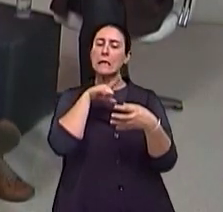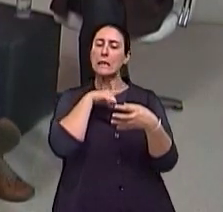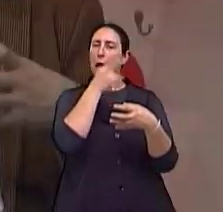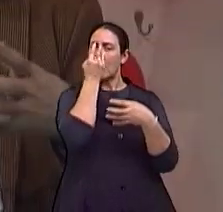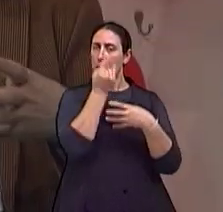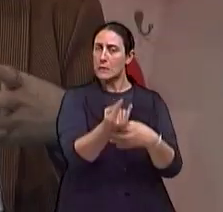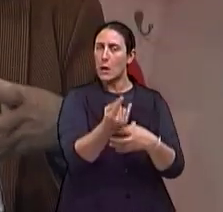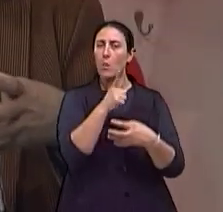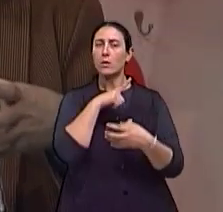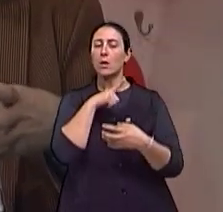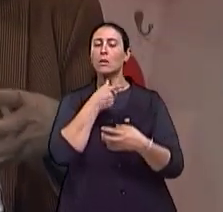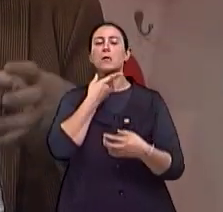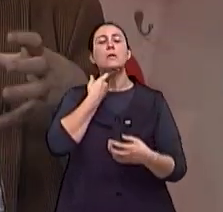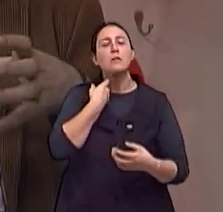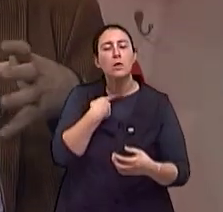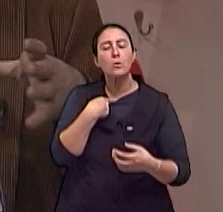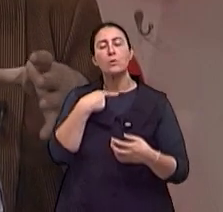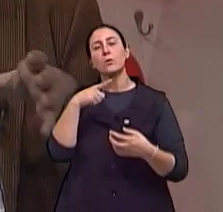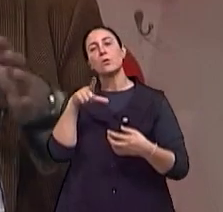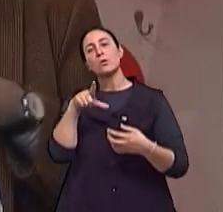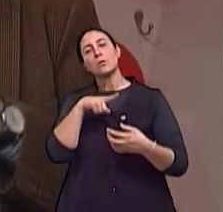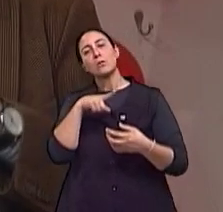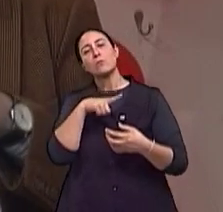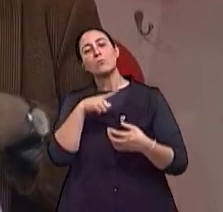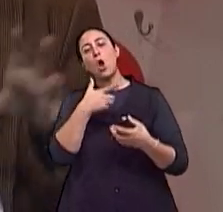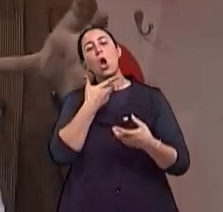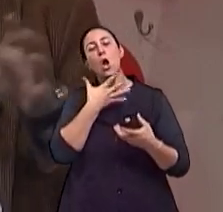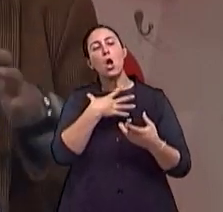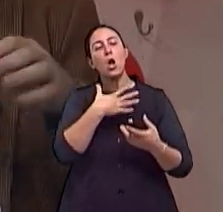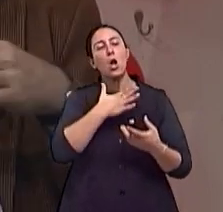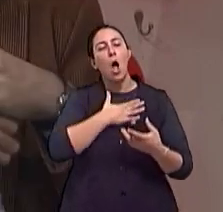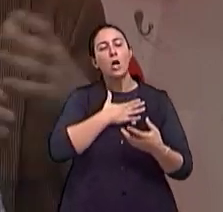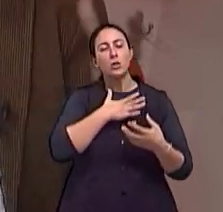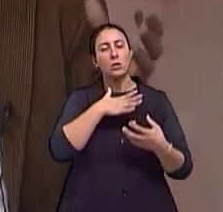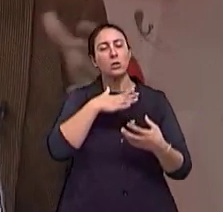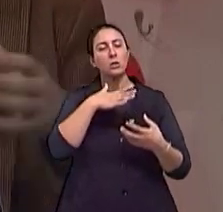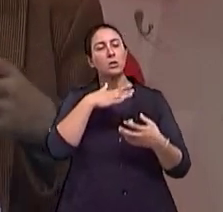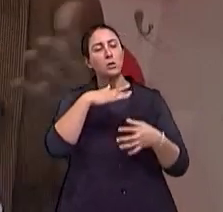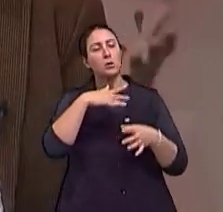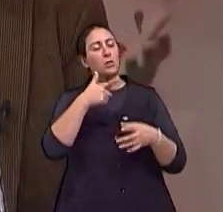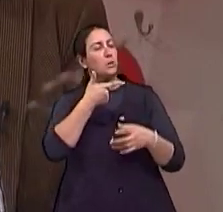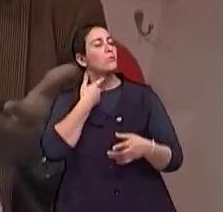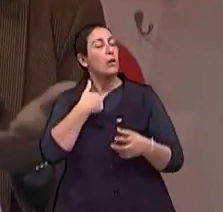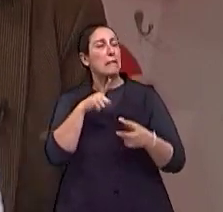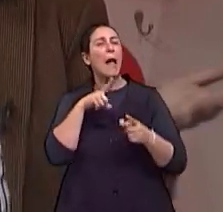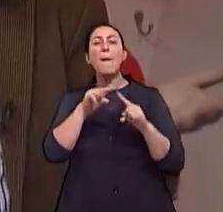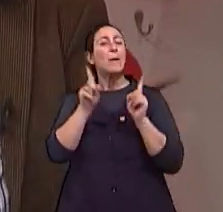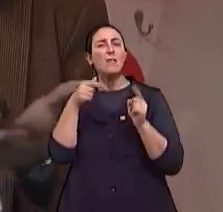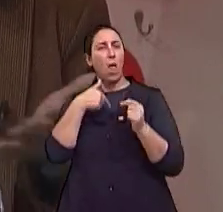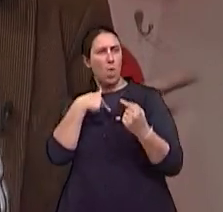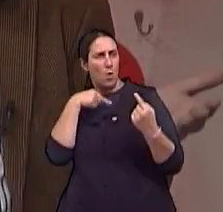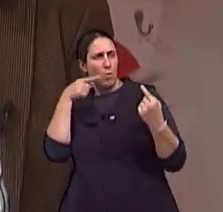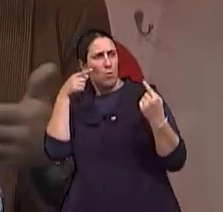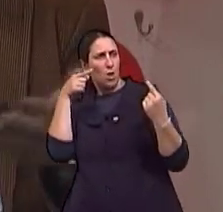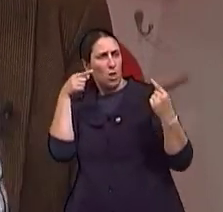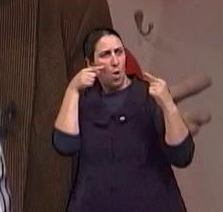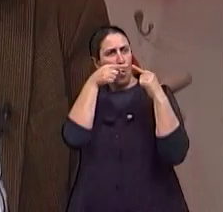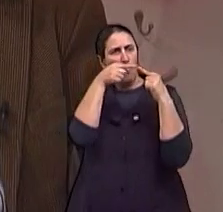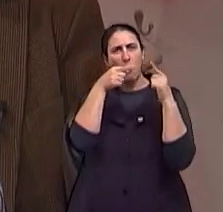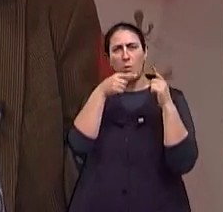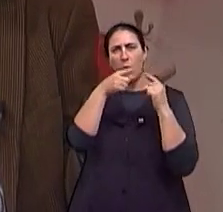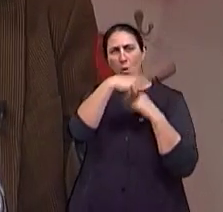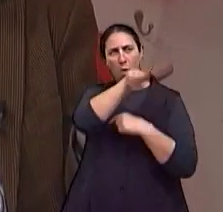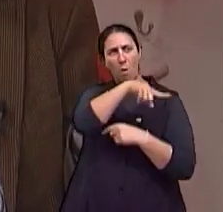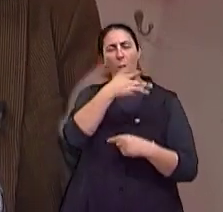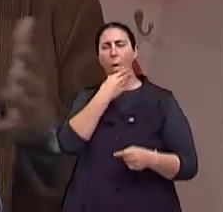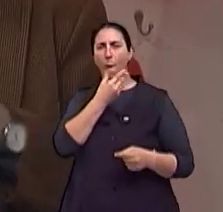tem desejo, que tem afeto por homens, mas que não se identifica com os gays, né? Que é uma forma genérica de falar de homossexuais,